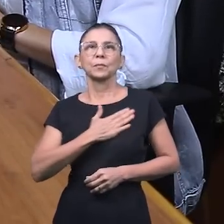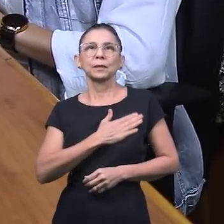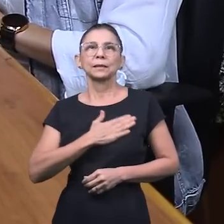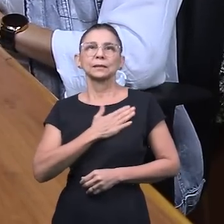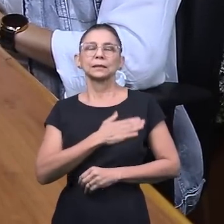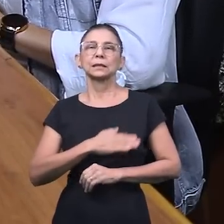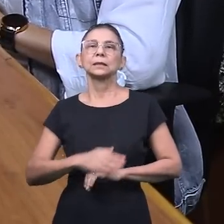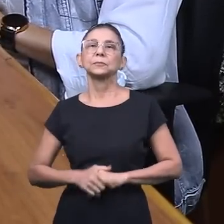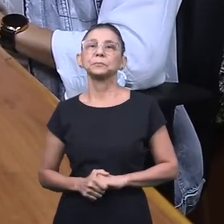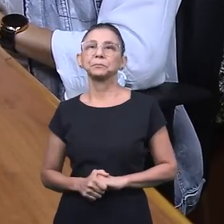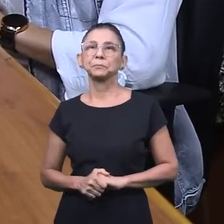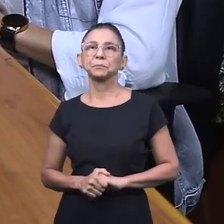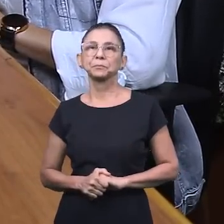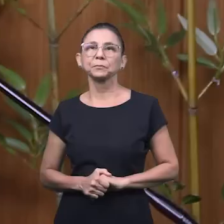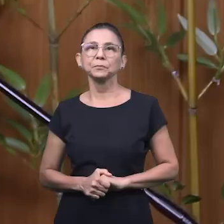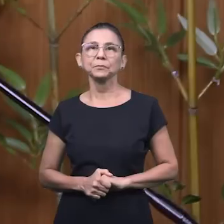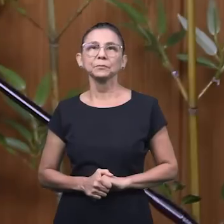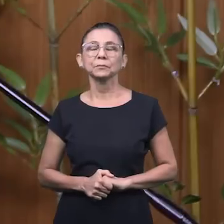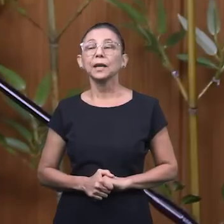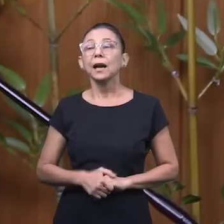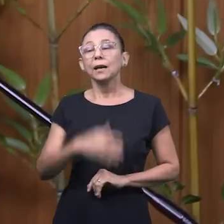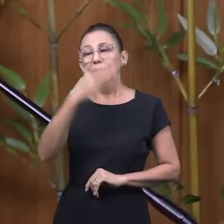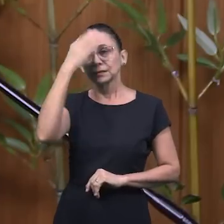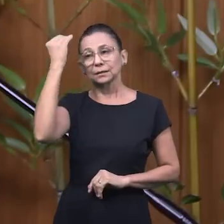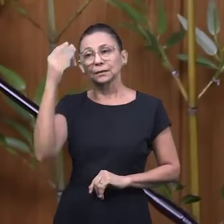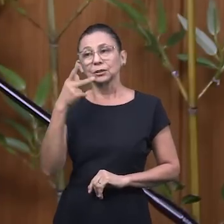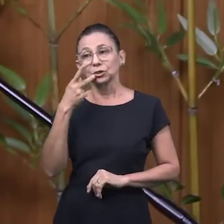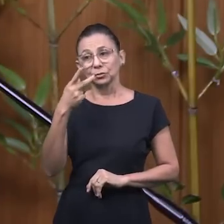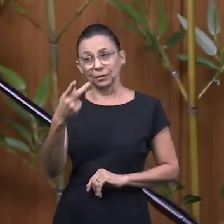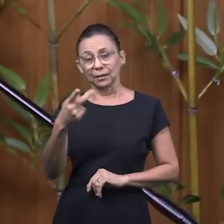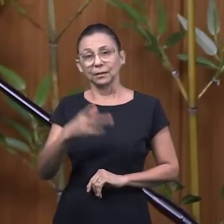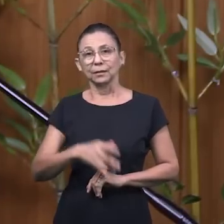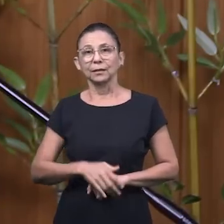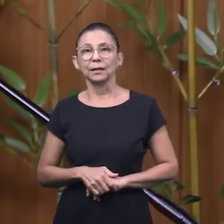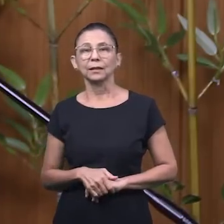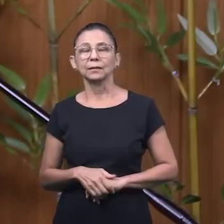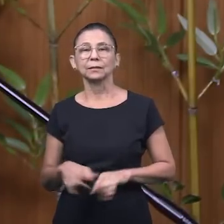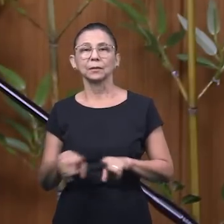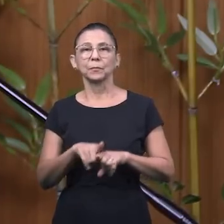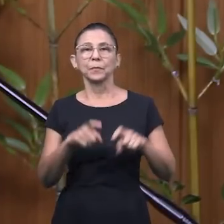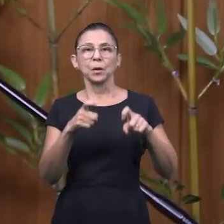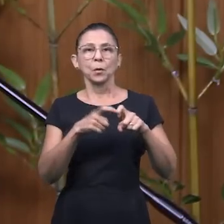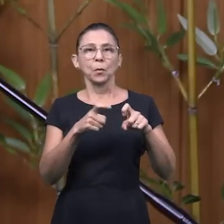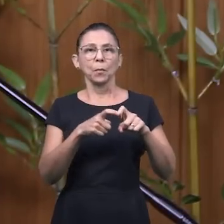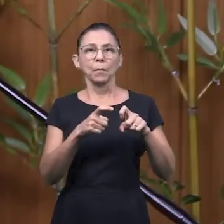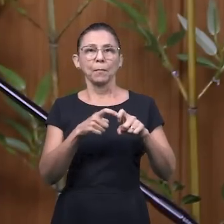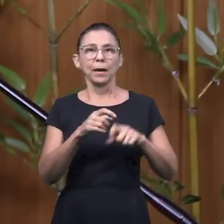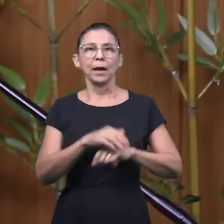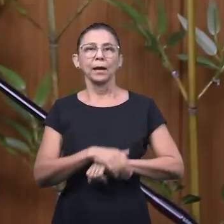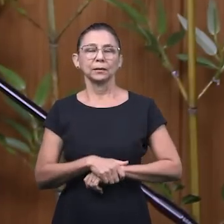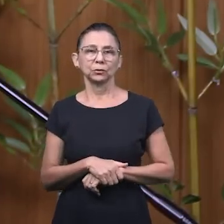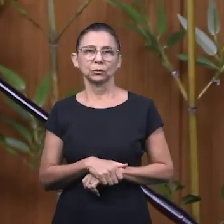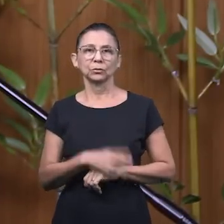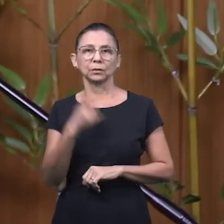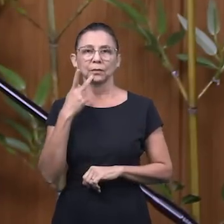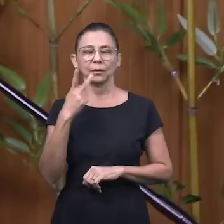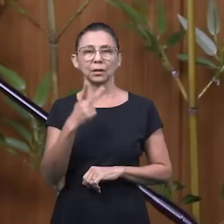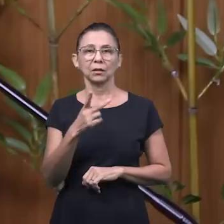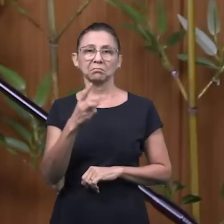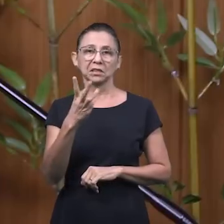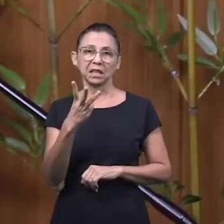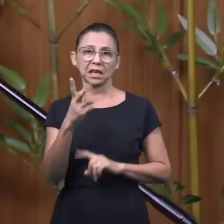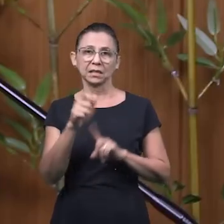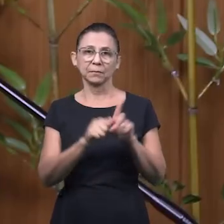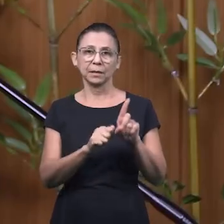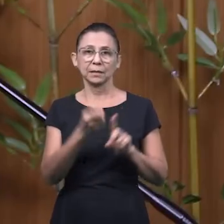prazer imenso. Amém. E só esqueci de contar antes, os médicos falaram que ela demoraria de 3 a 6 meses para